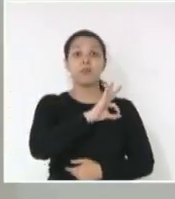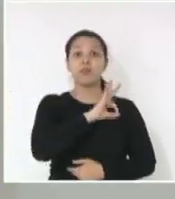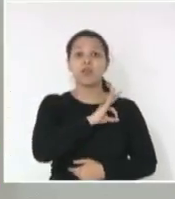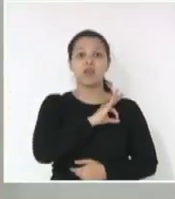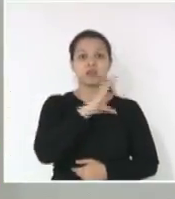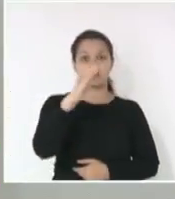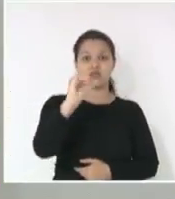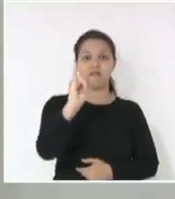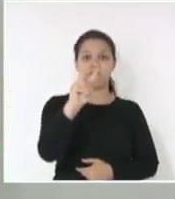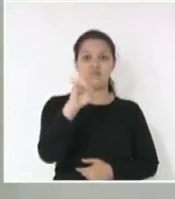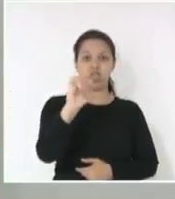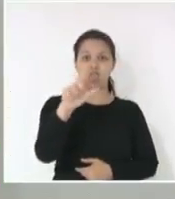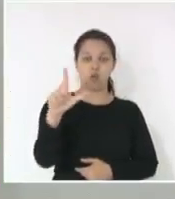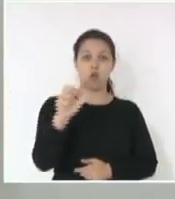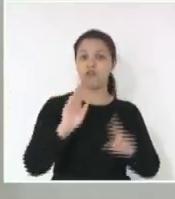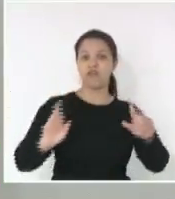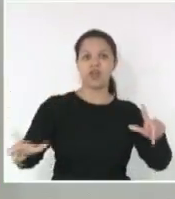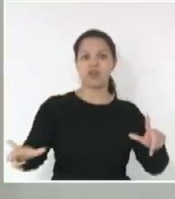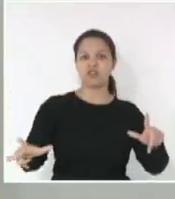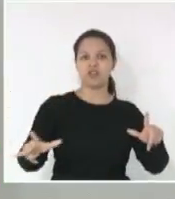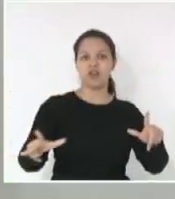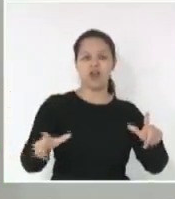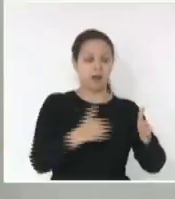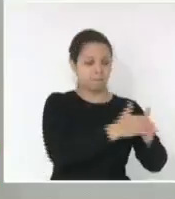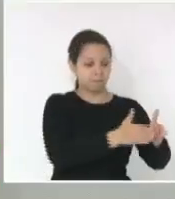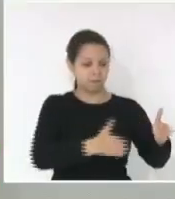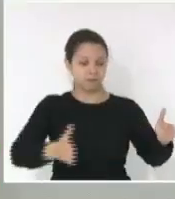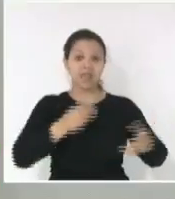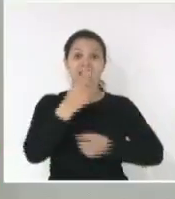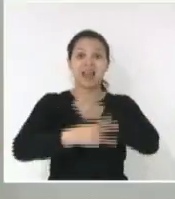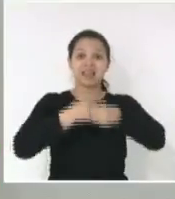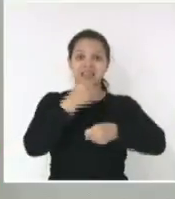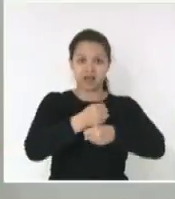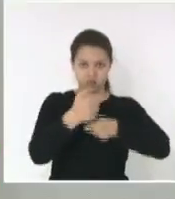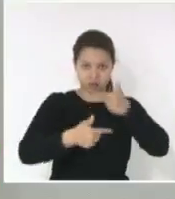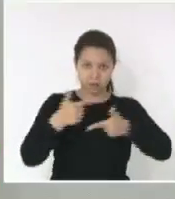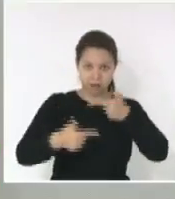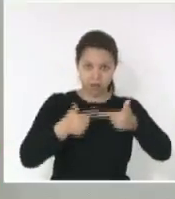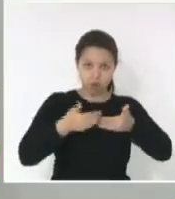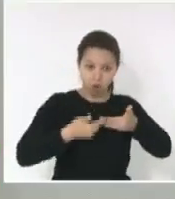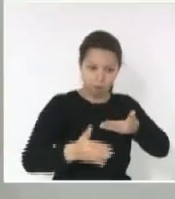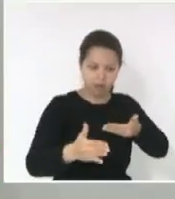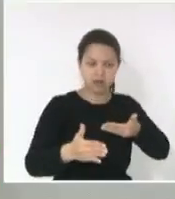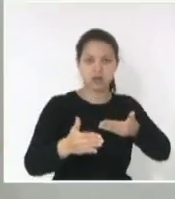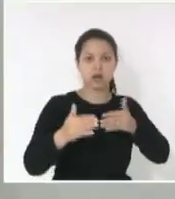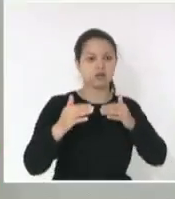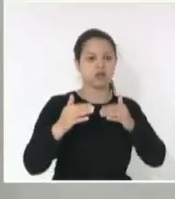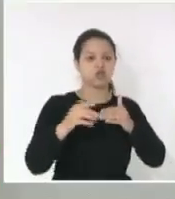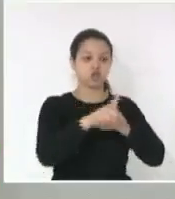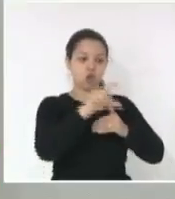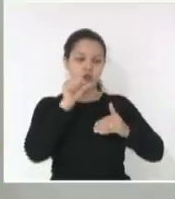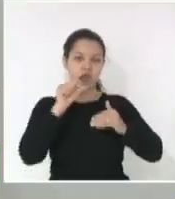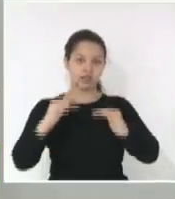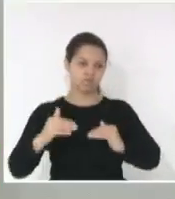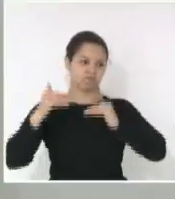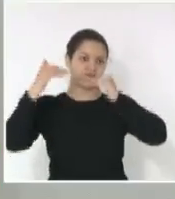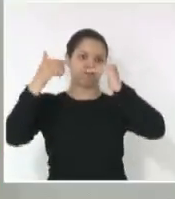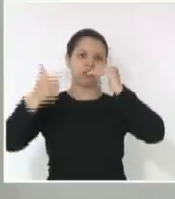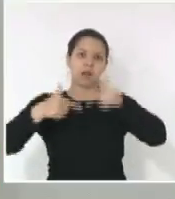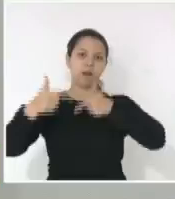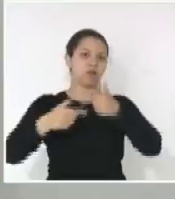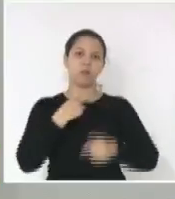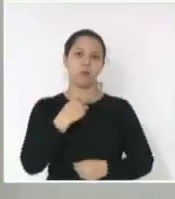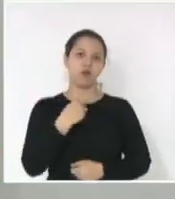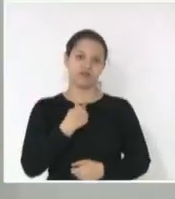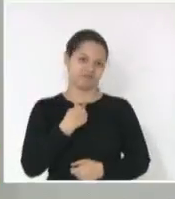3 primeiros anos. É injusto. Ele pode ser promovido. Se ele preencheu os requisitos daquele período até